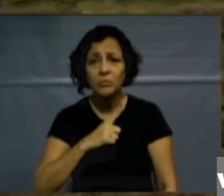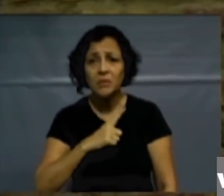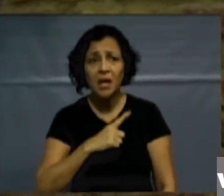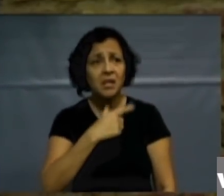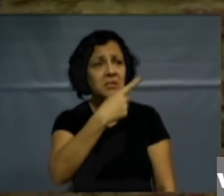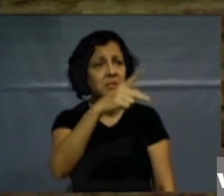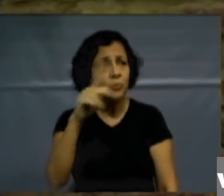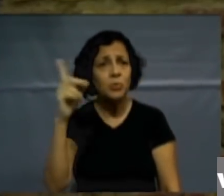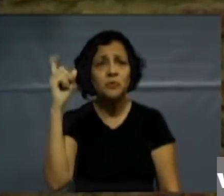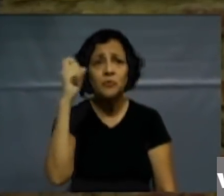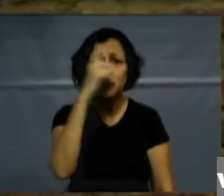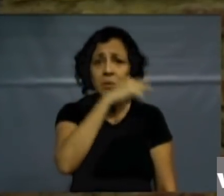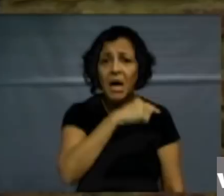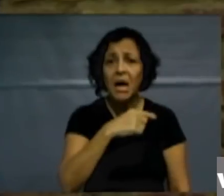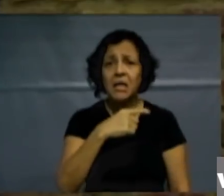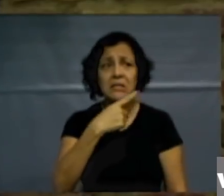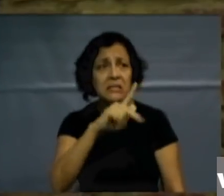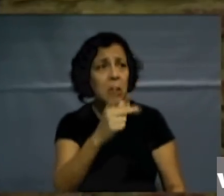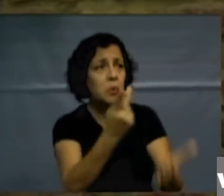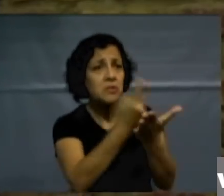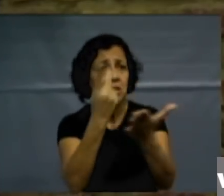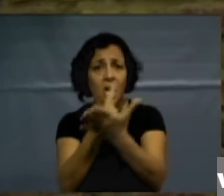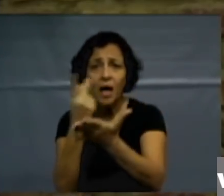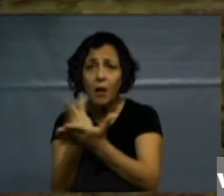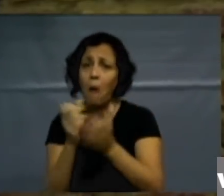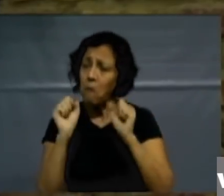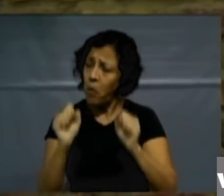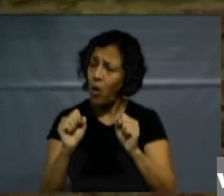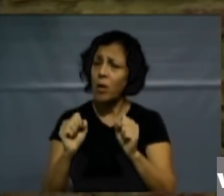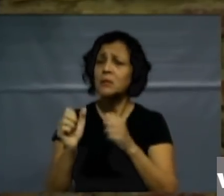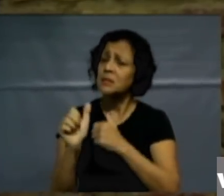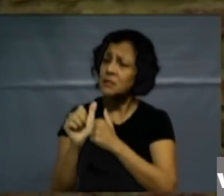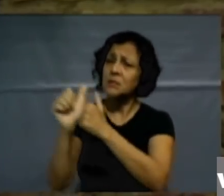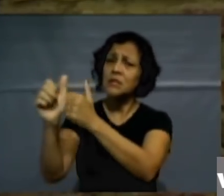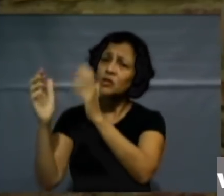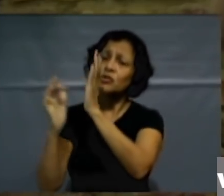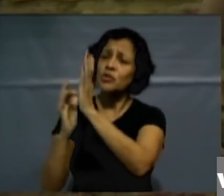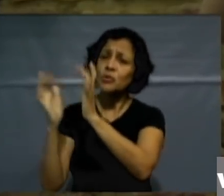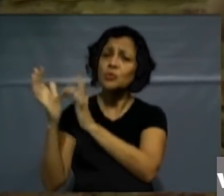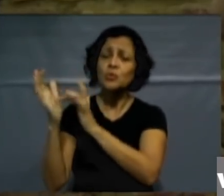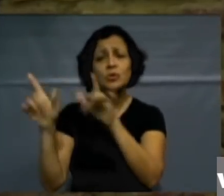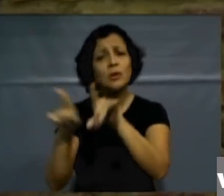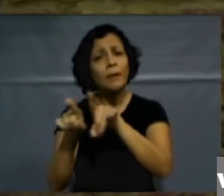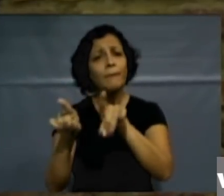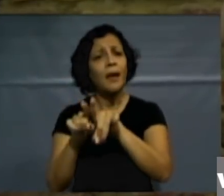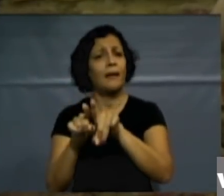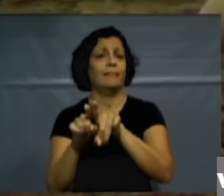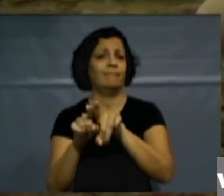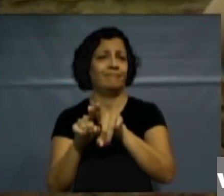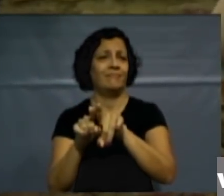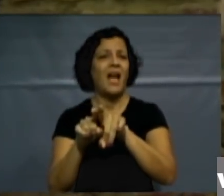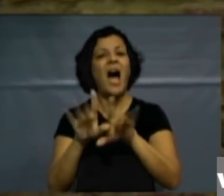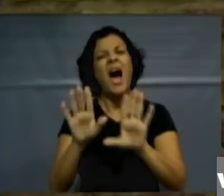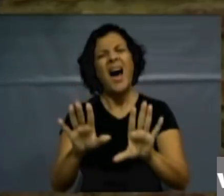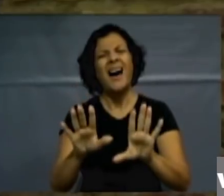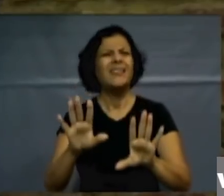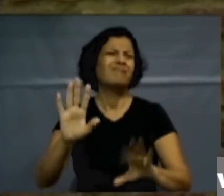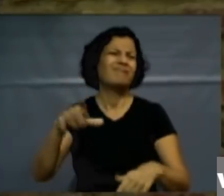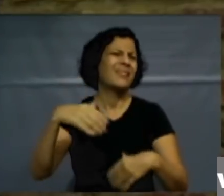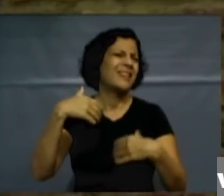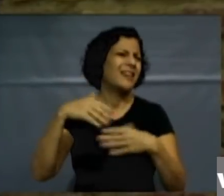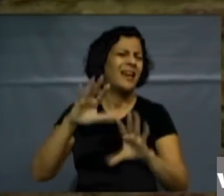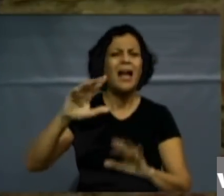suas dificuldades. E a gente fica sempre querendo deixar para a próxima. Não, Ciro, isso eu vou deixar para a